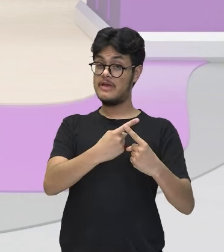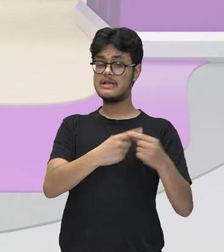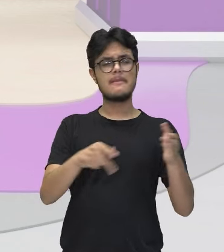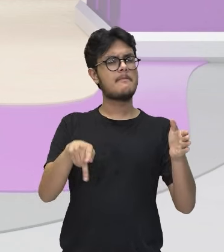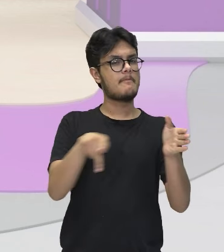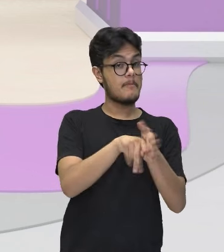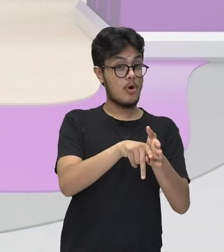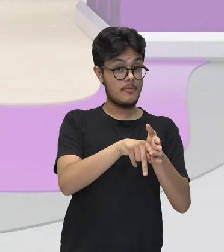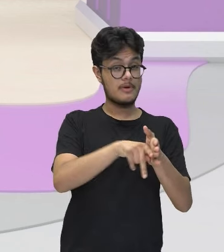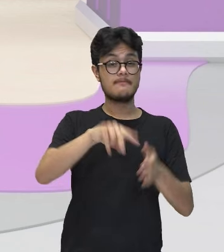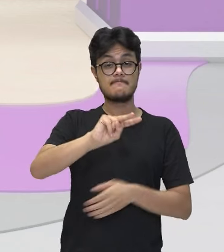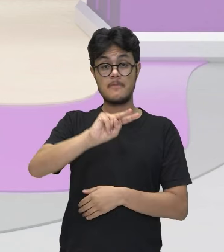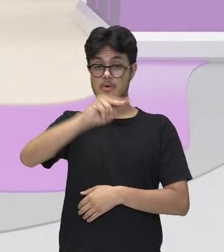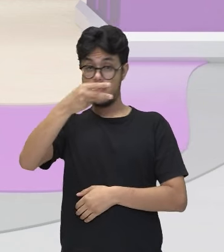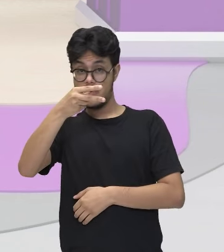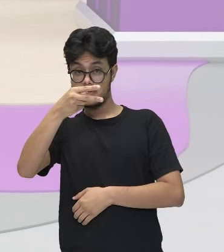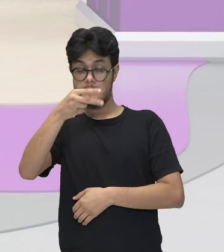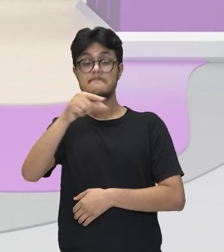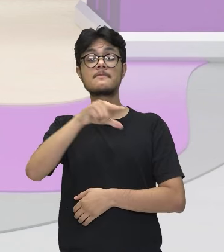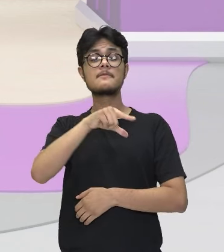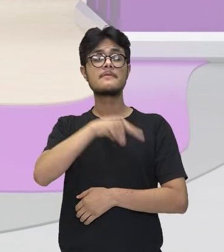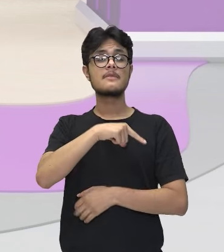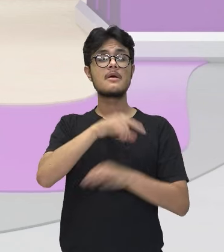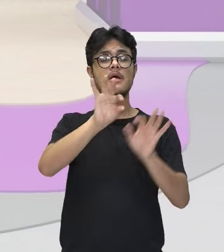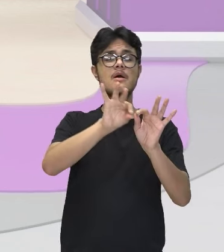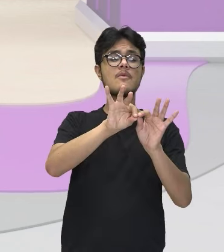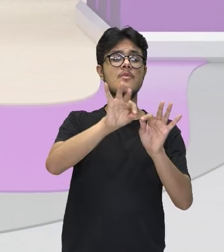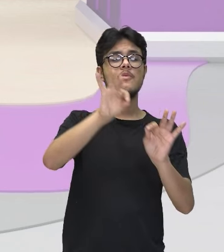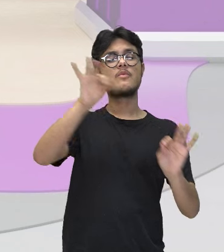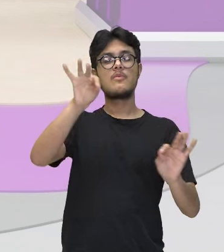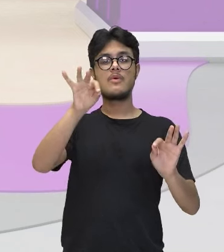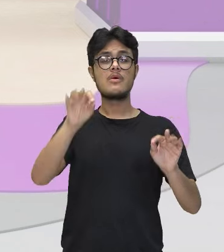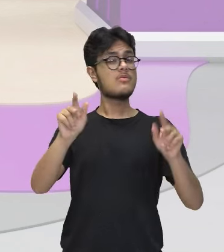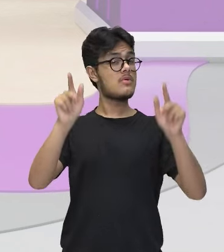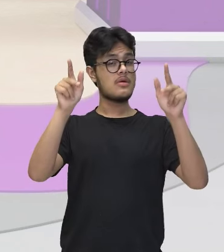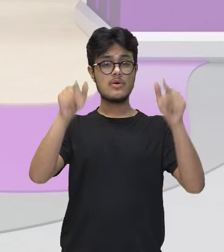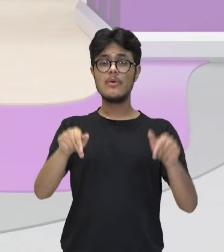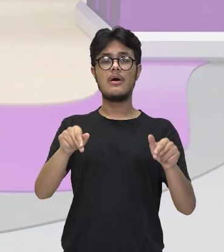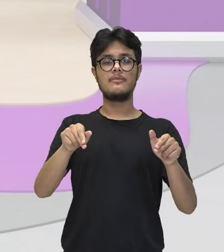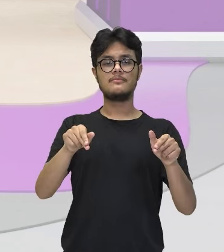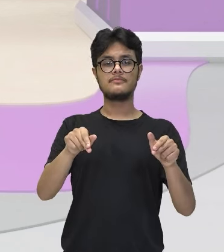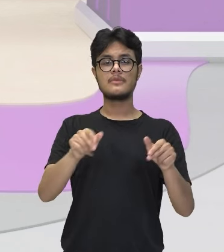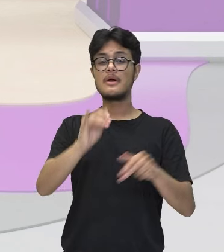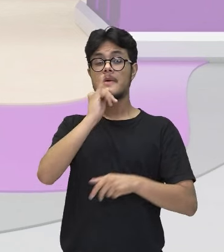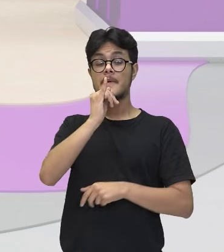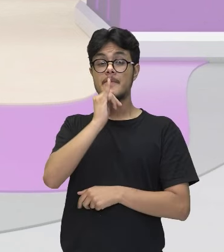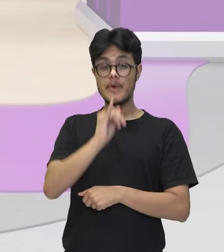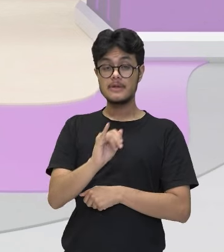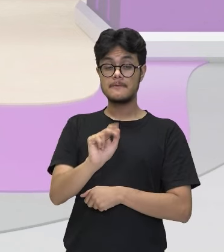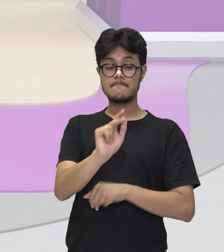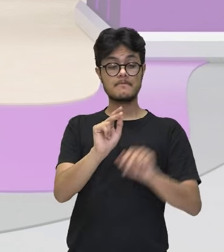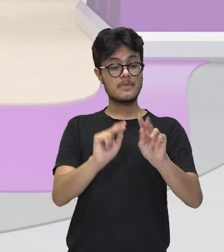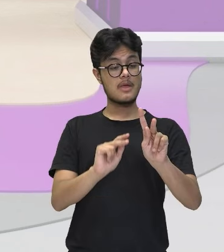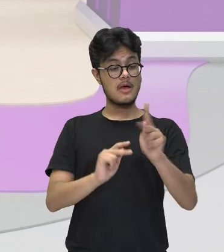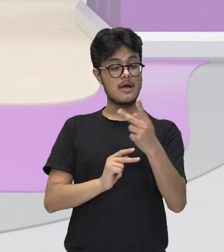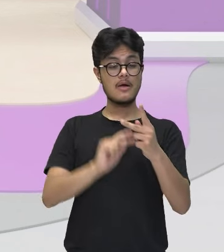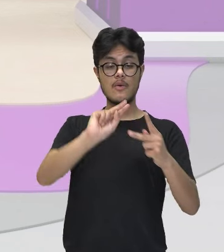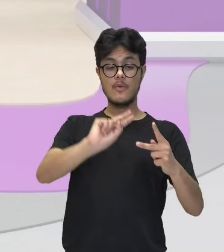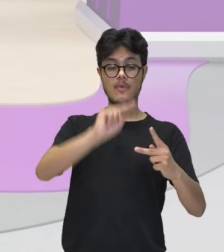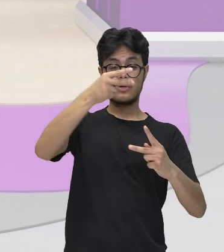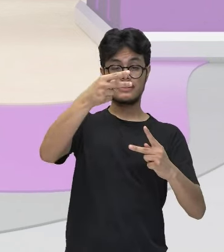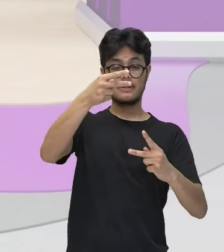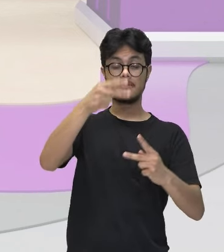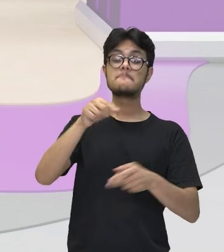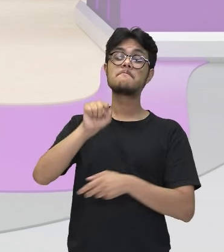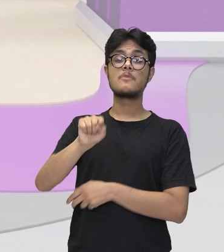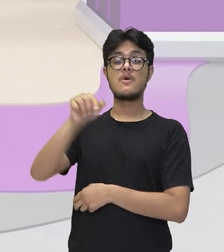ela ao quadrado, vai ter a mesma medida da projeção M vezes a projeção N, que são as